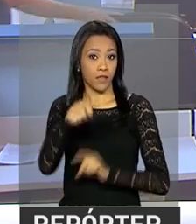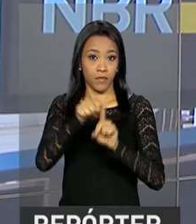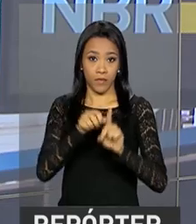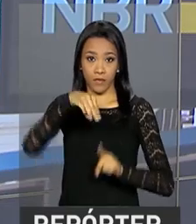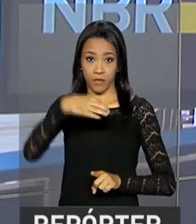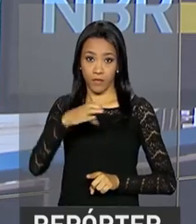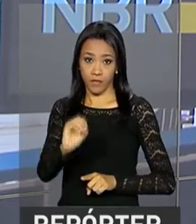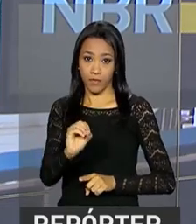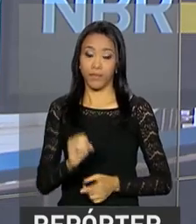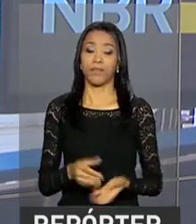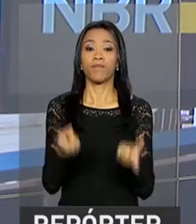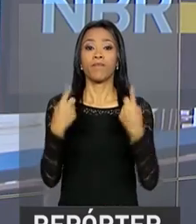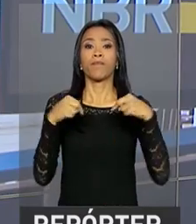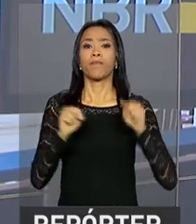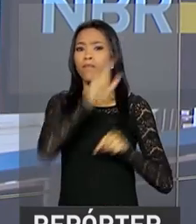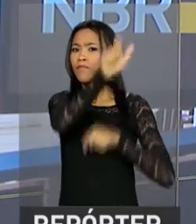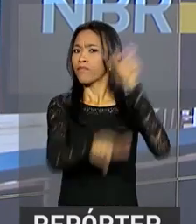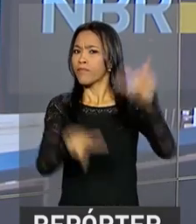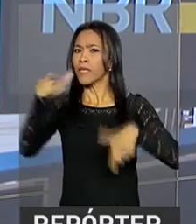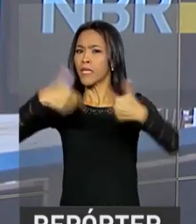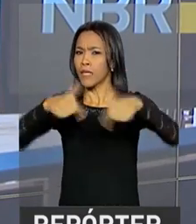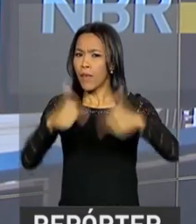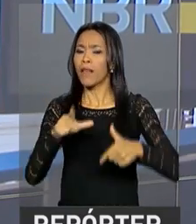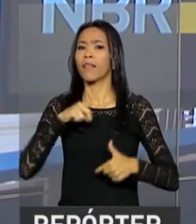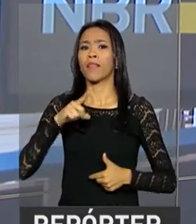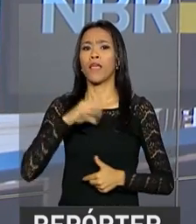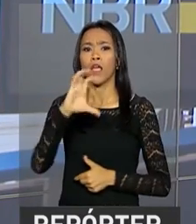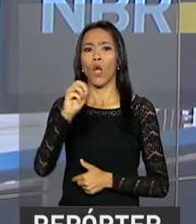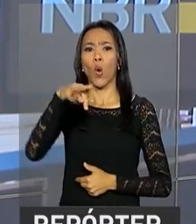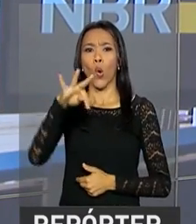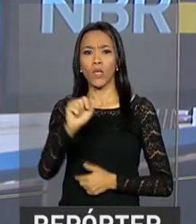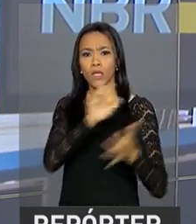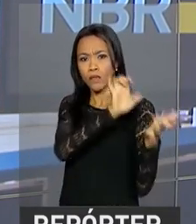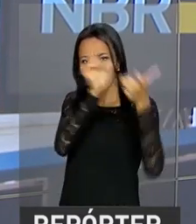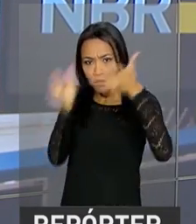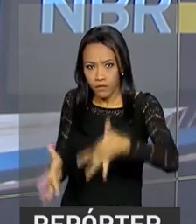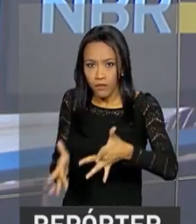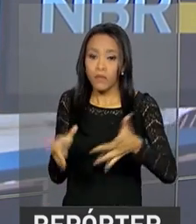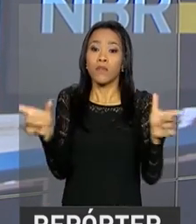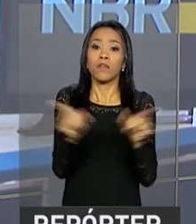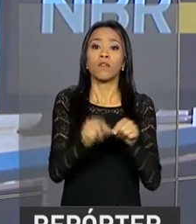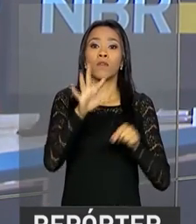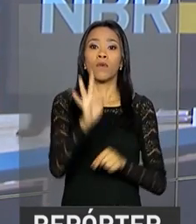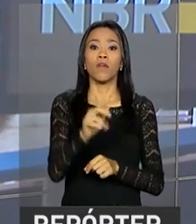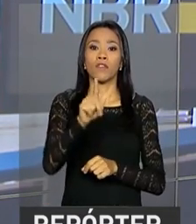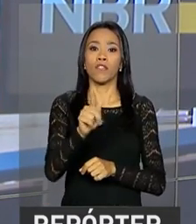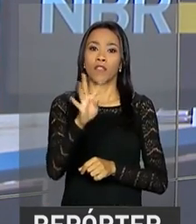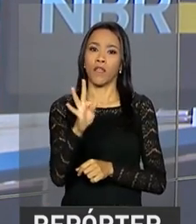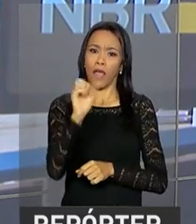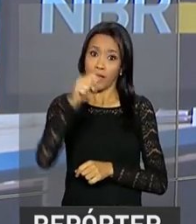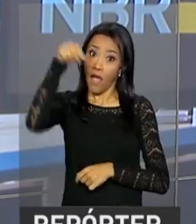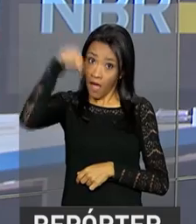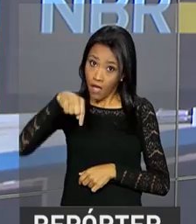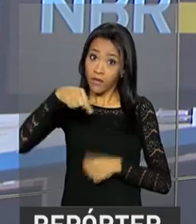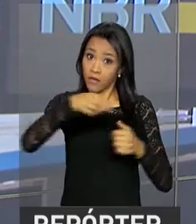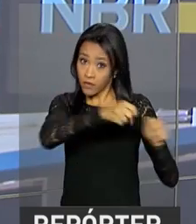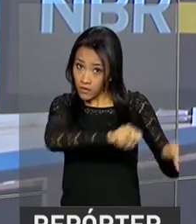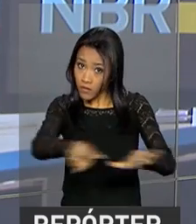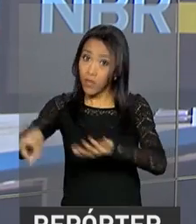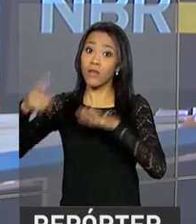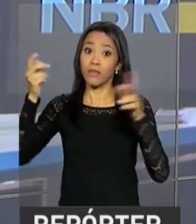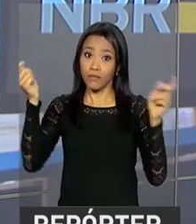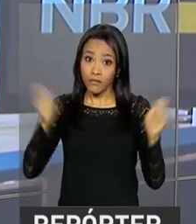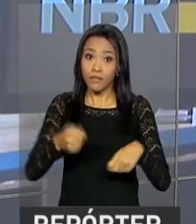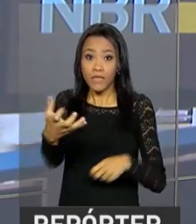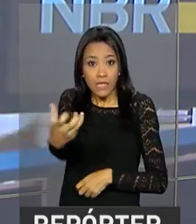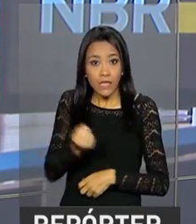março. Trabalhadores que têm contas inativas do FGTS vão poder sacar o dinheiro essa semana. Para o presidente